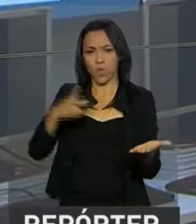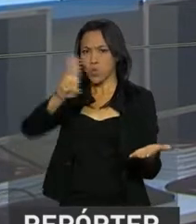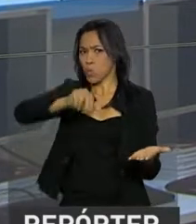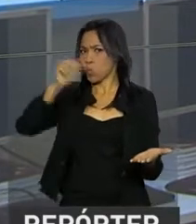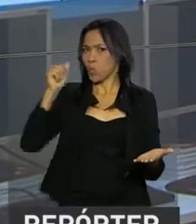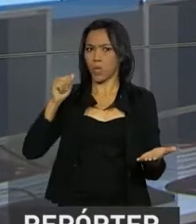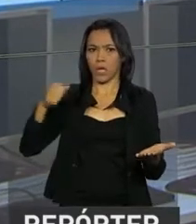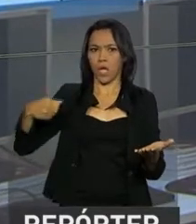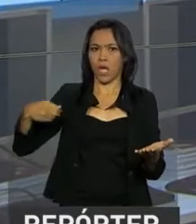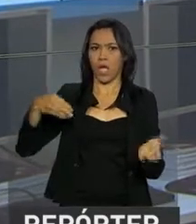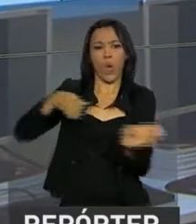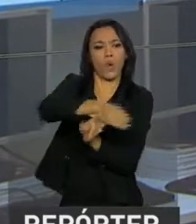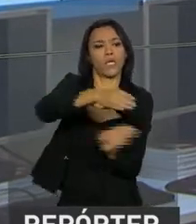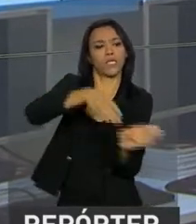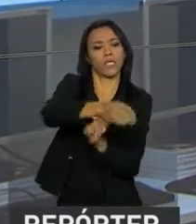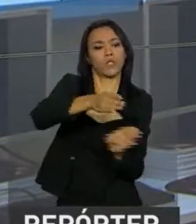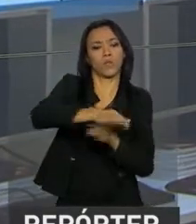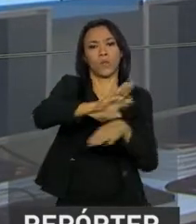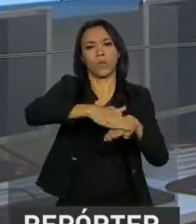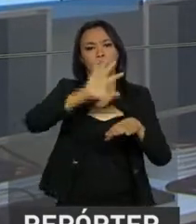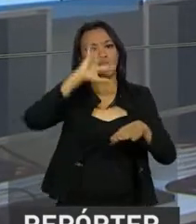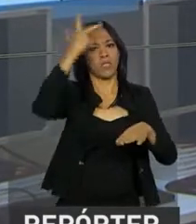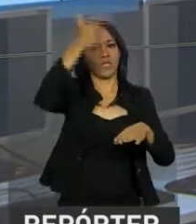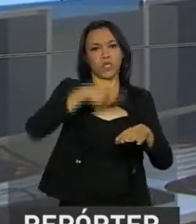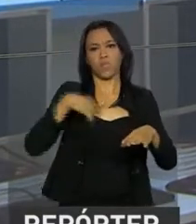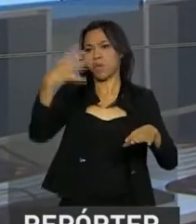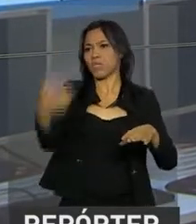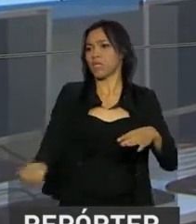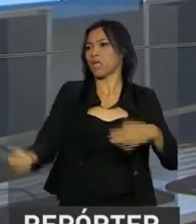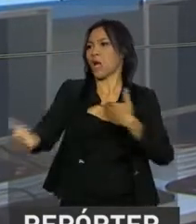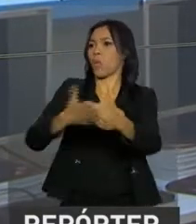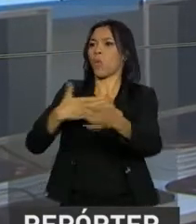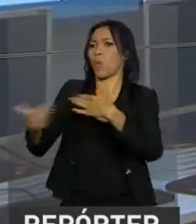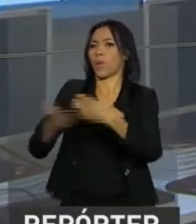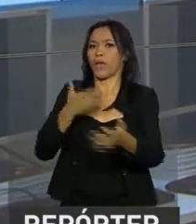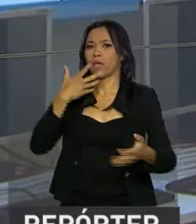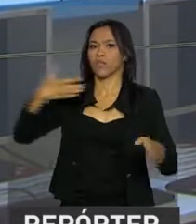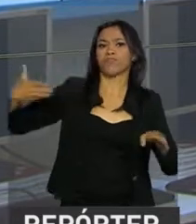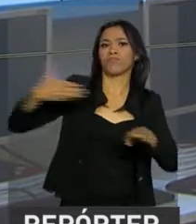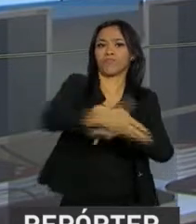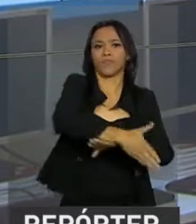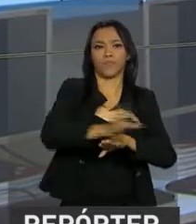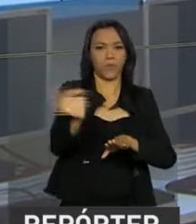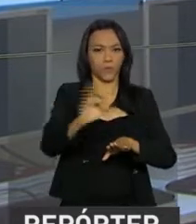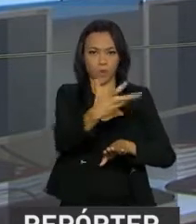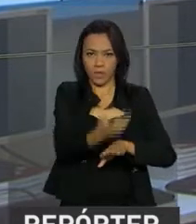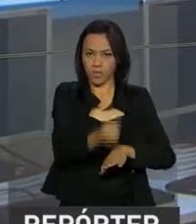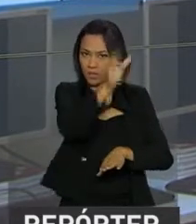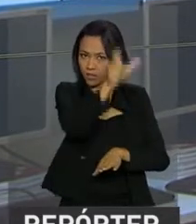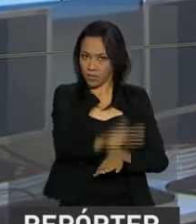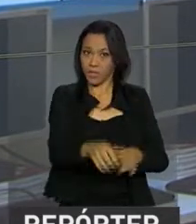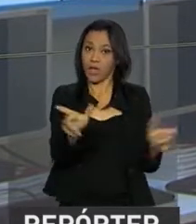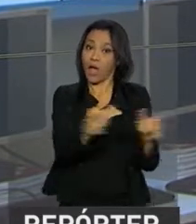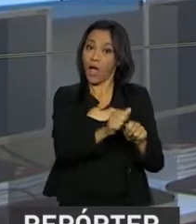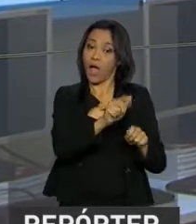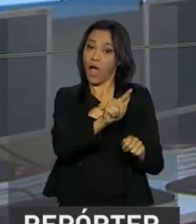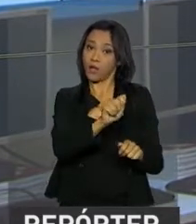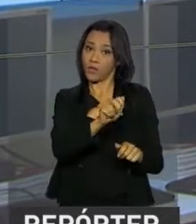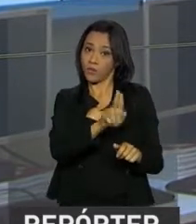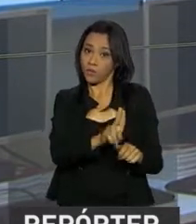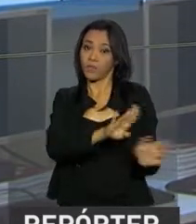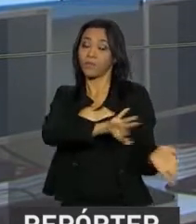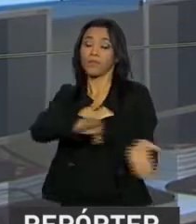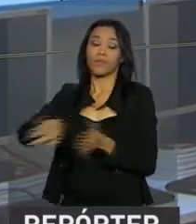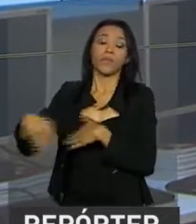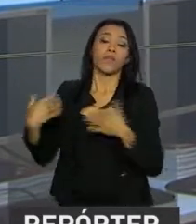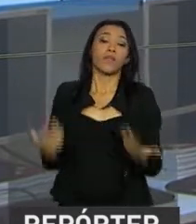para direcionar decisões da AGU e que não aceitaria qualquer tipo de interferência. E olha, o presidente Michel Temer assinou medida provisória